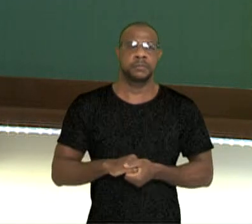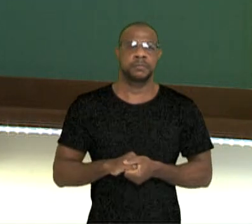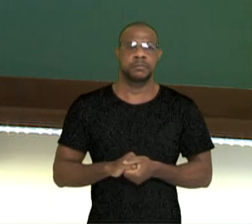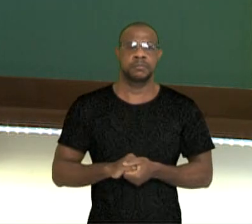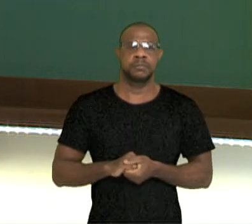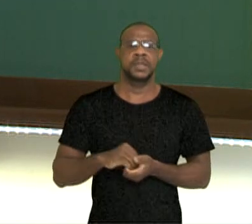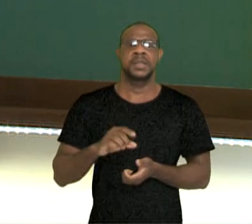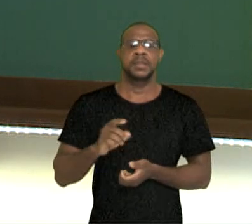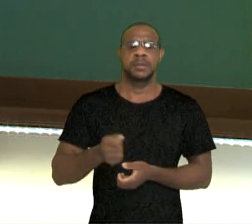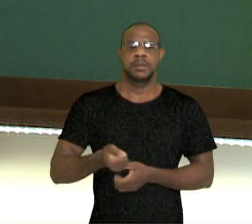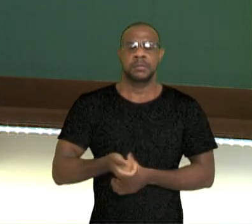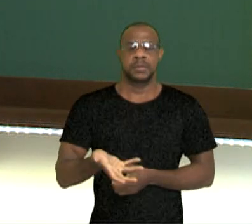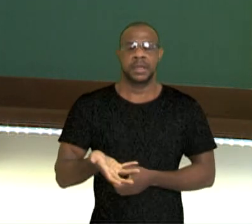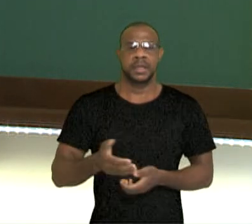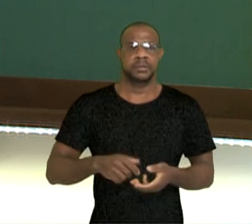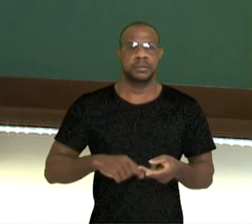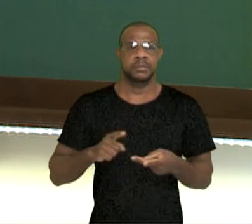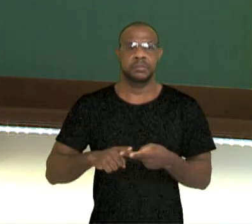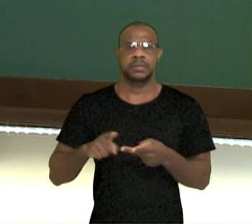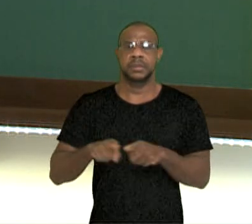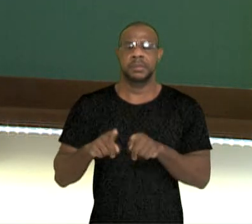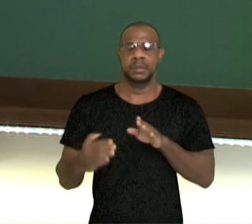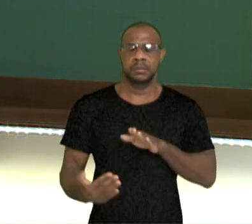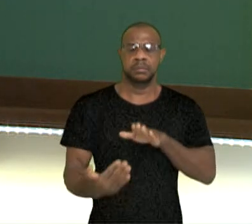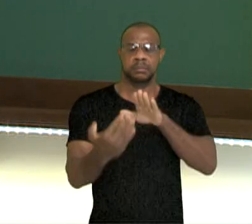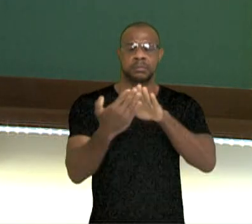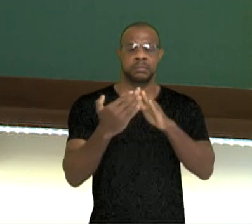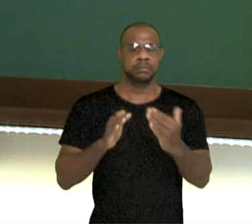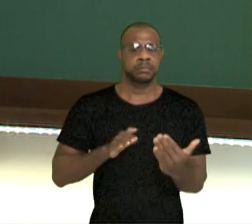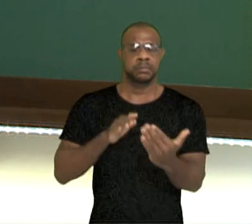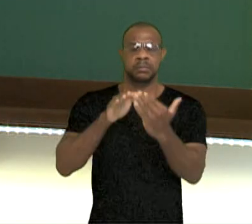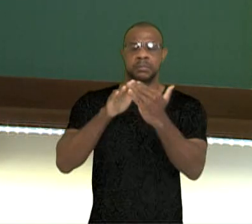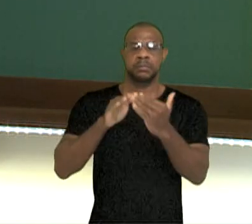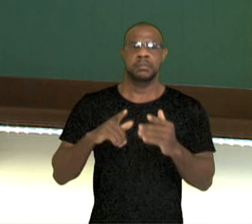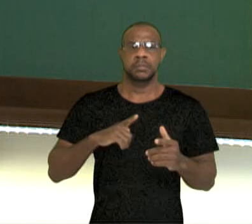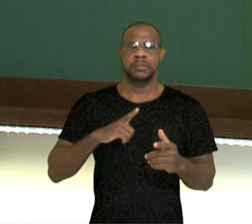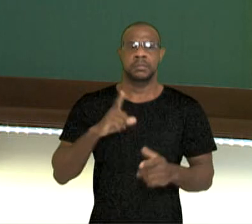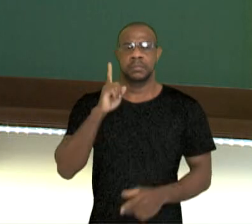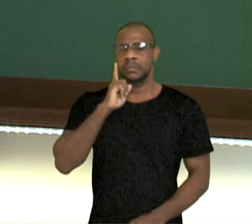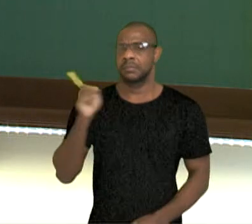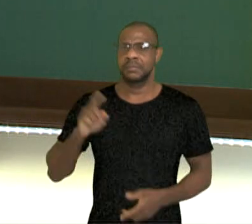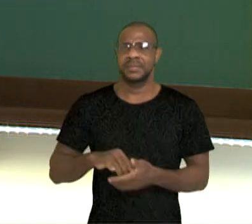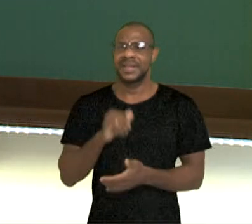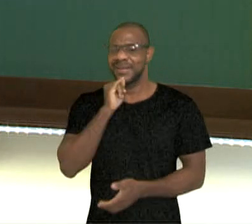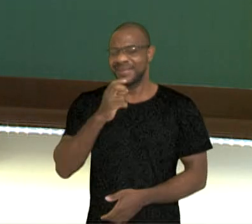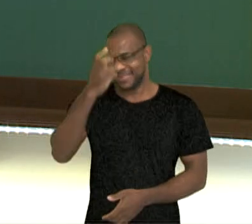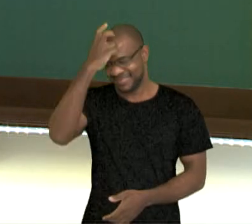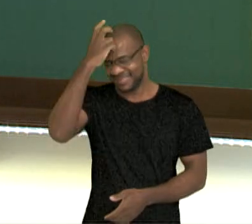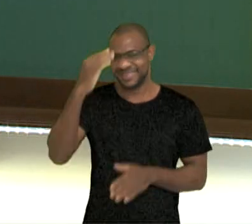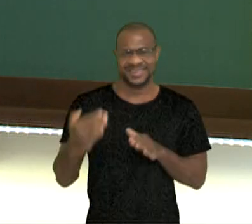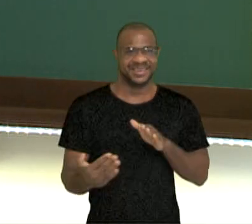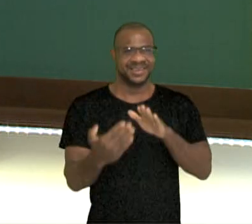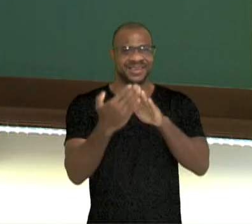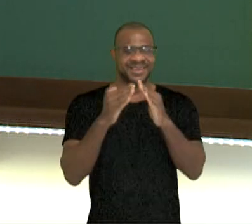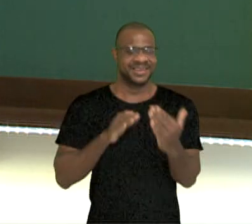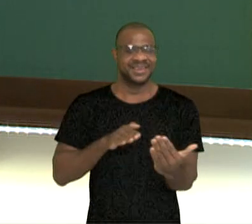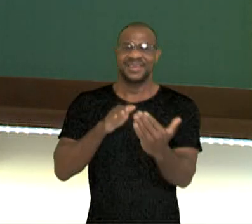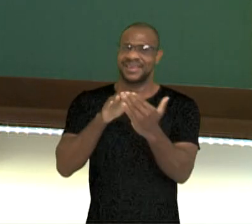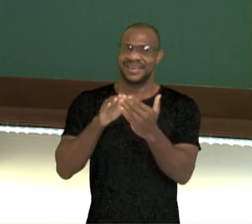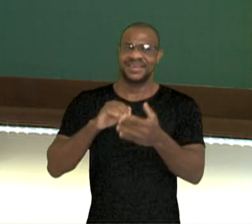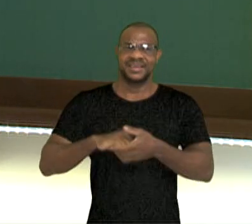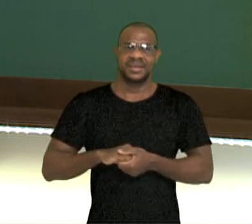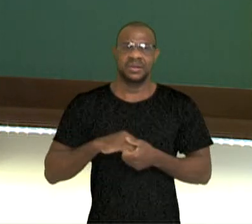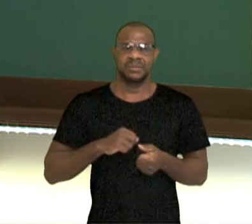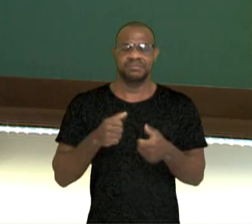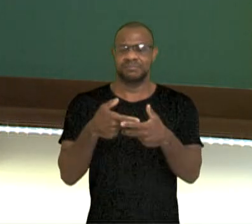dado. E a pirâmide. Né? Um exemplo de pirâmide, as pirâmides do Egito, algum objeto de